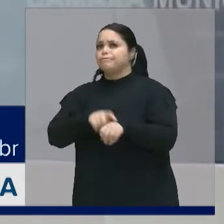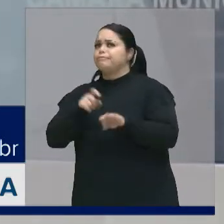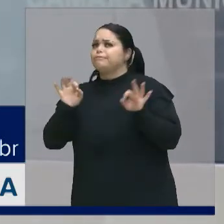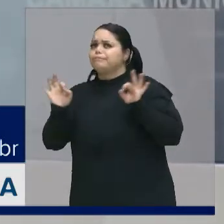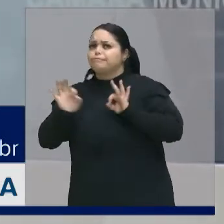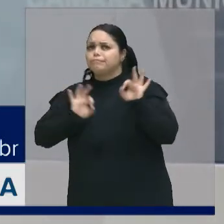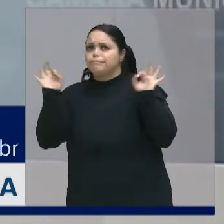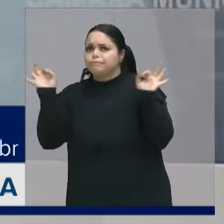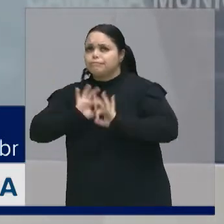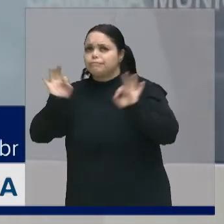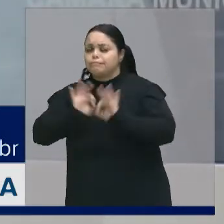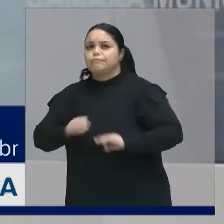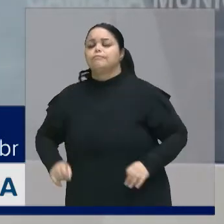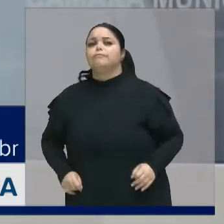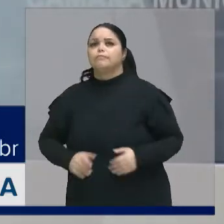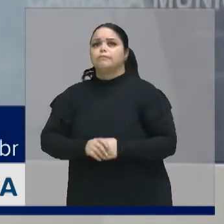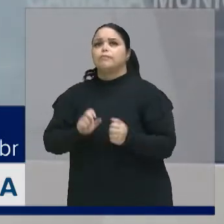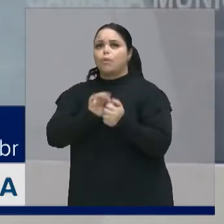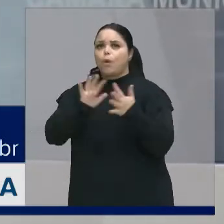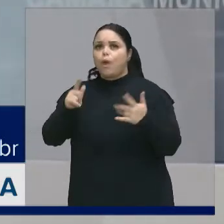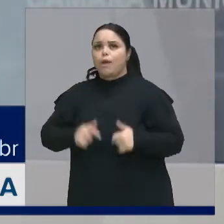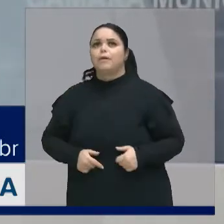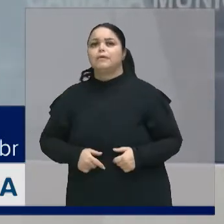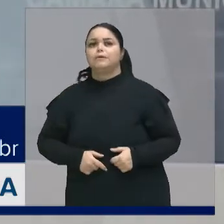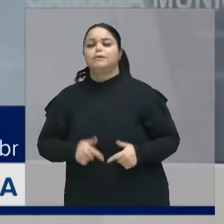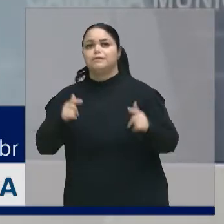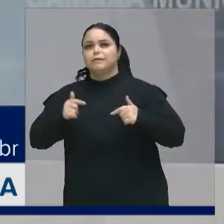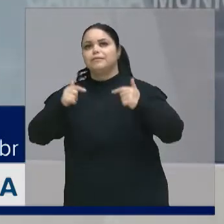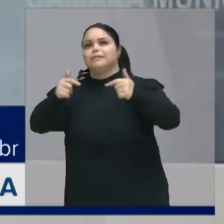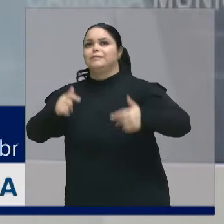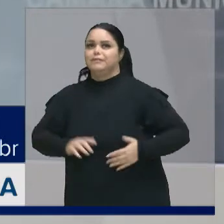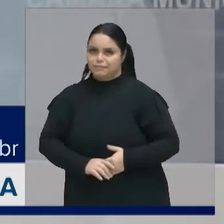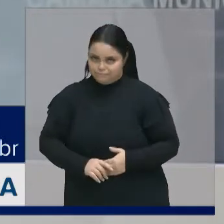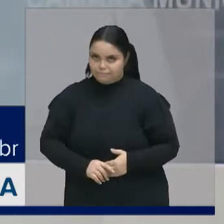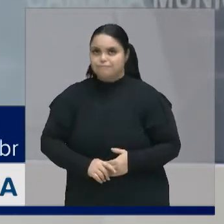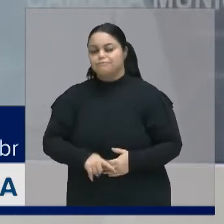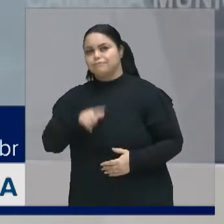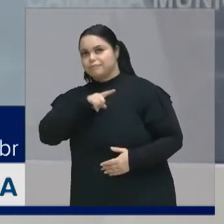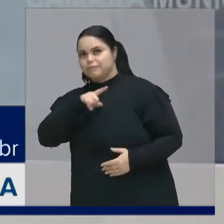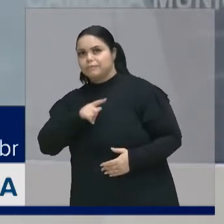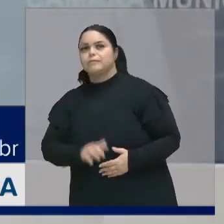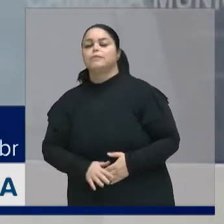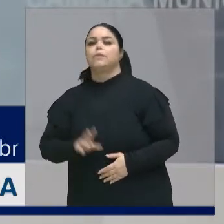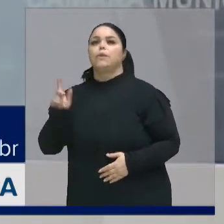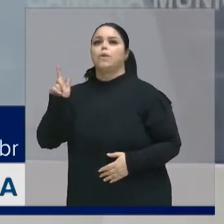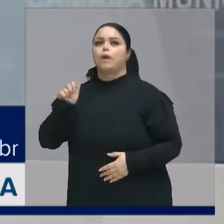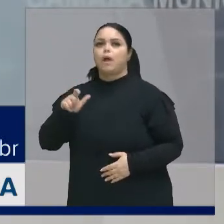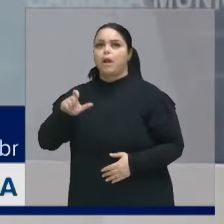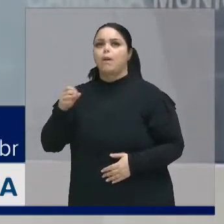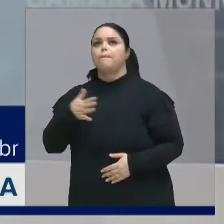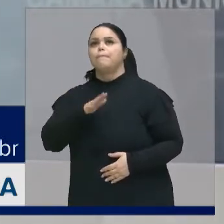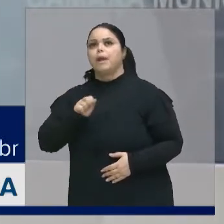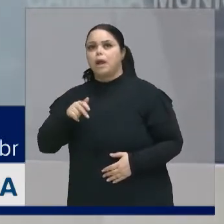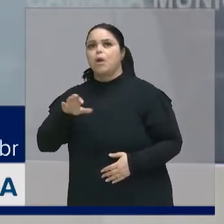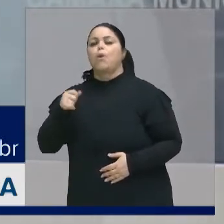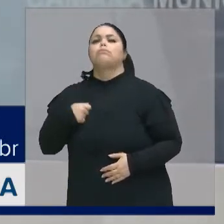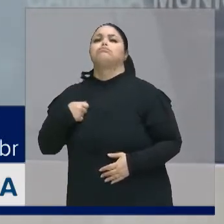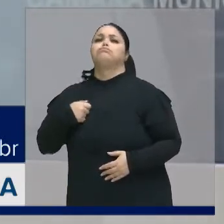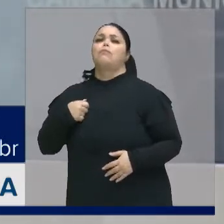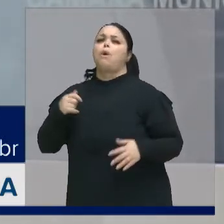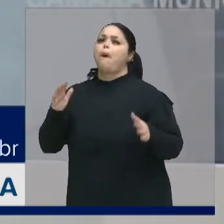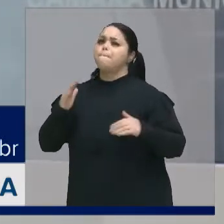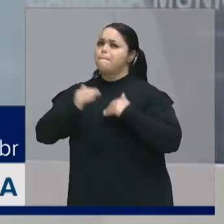nenhum, tirou todo o brilhantismo dessa ação que teve lá no Galo Branco, tirou todo o sucesso,